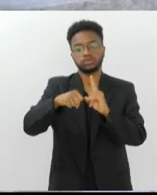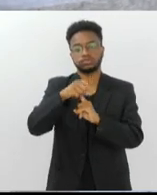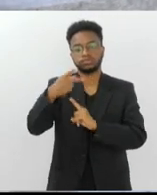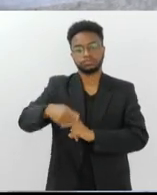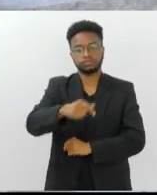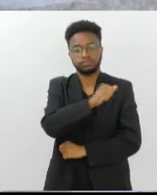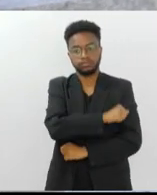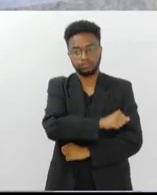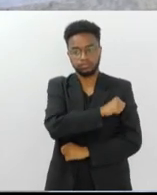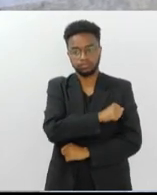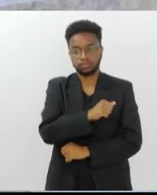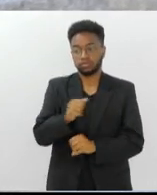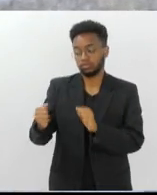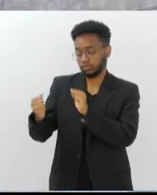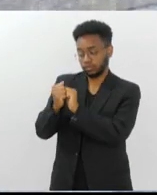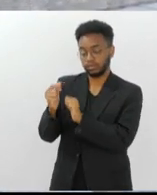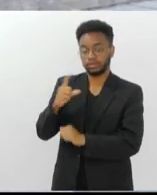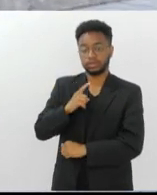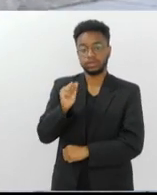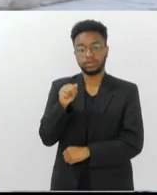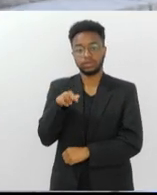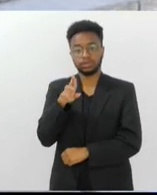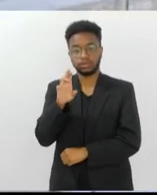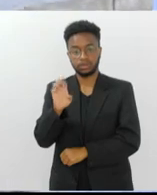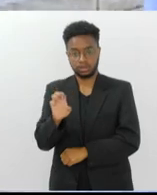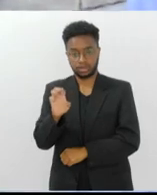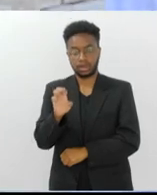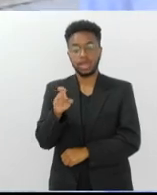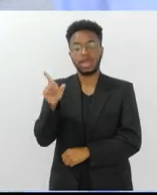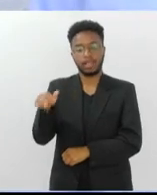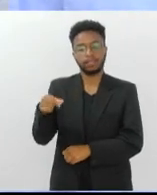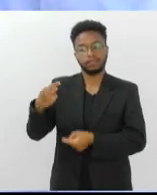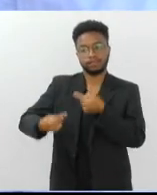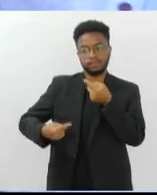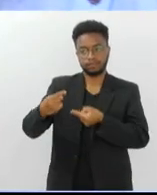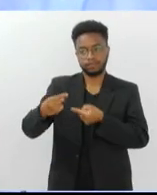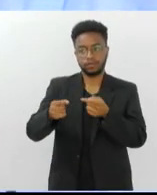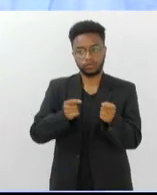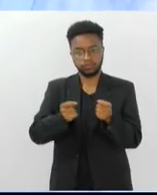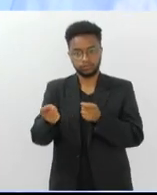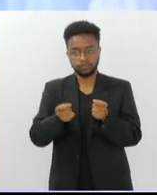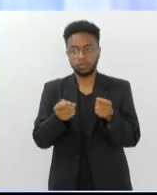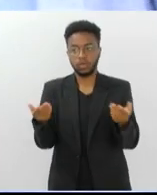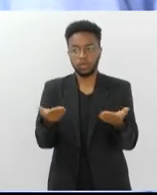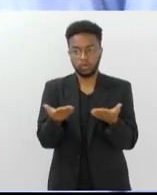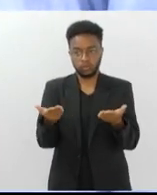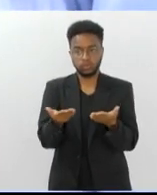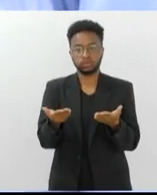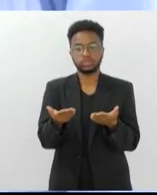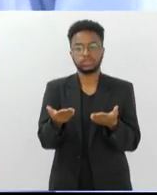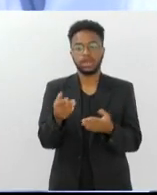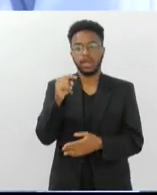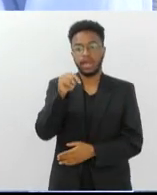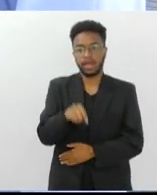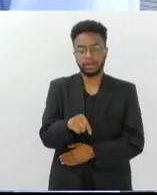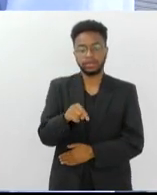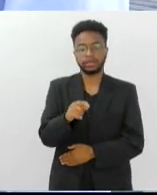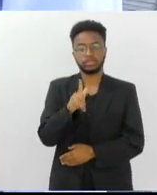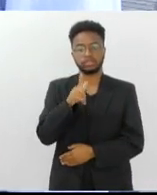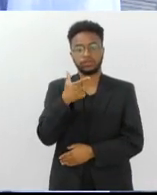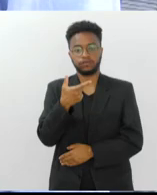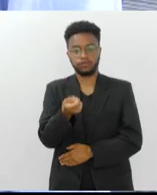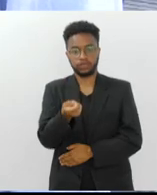de Janeiro. Ao meu lado está o André Luiz Faião, que é um dos mediadores dos debates que acontecem aqui na jornada